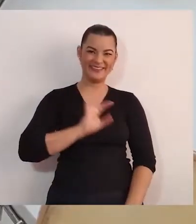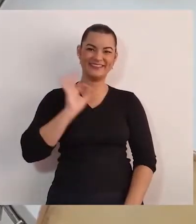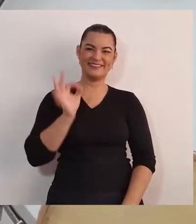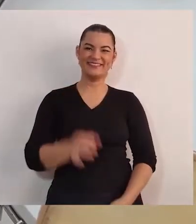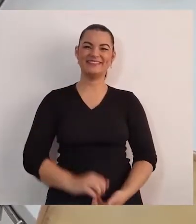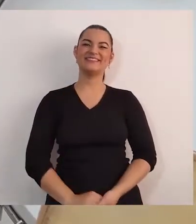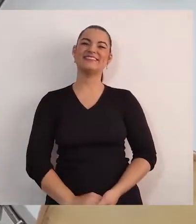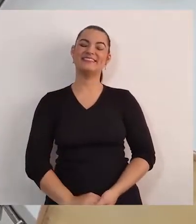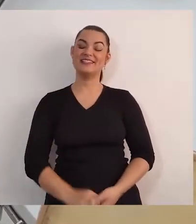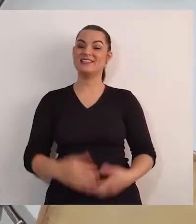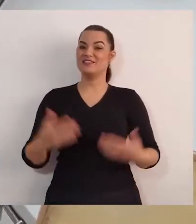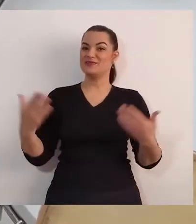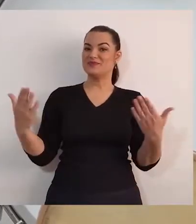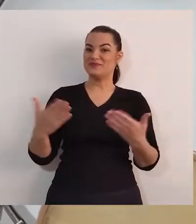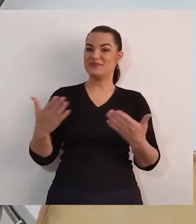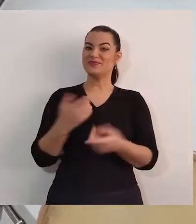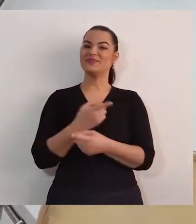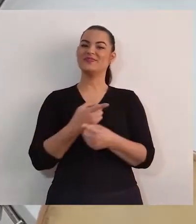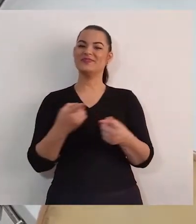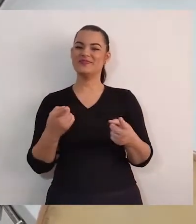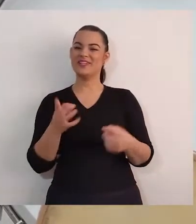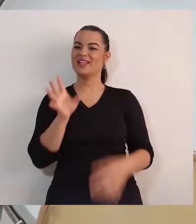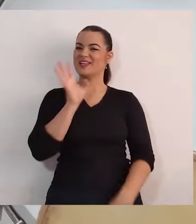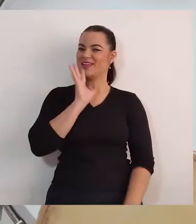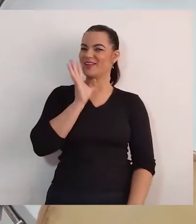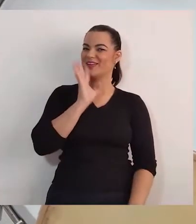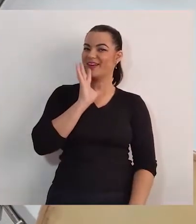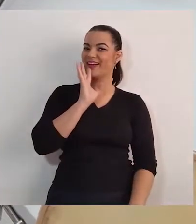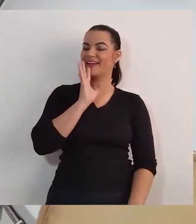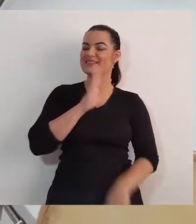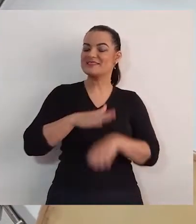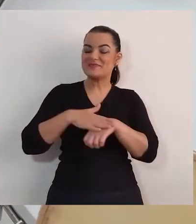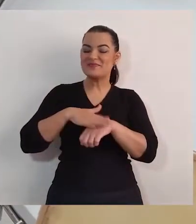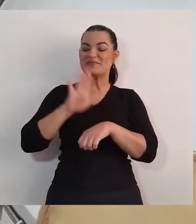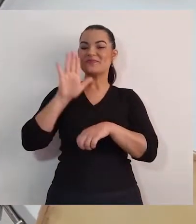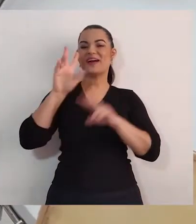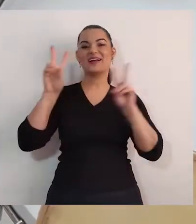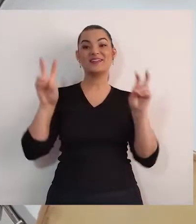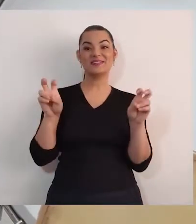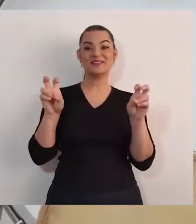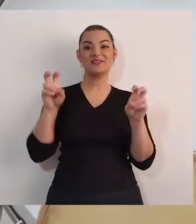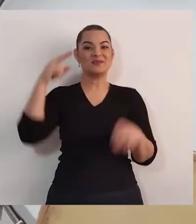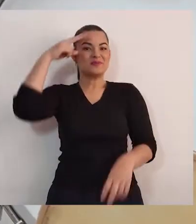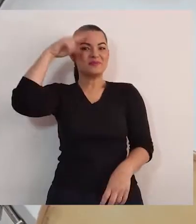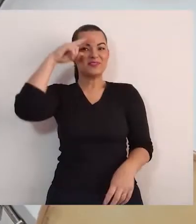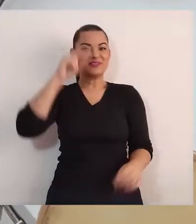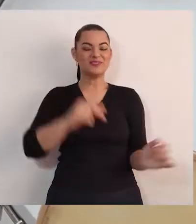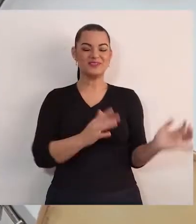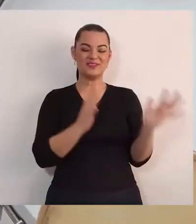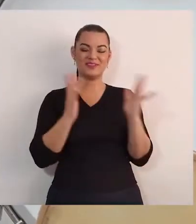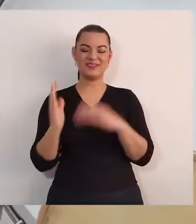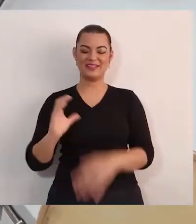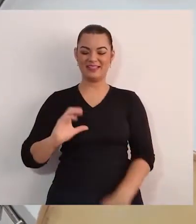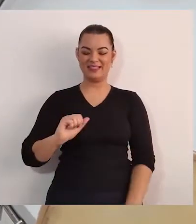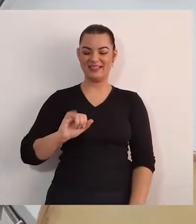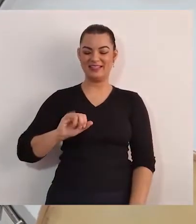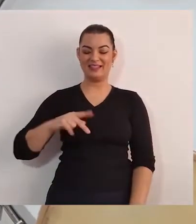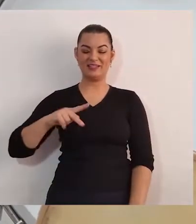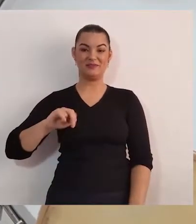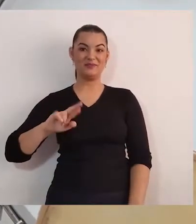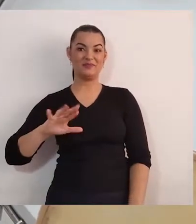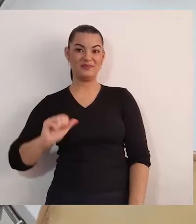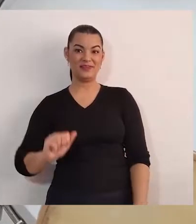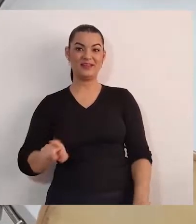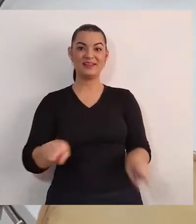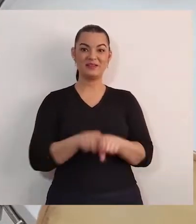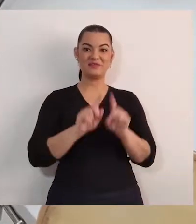Não é? Agora que você conhece um pouco da história dos caipiras, conhece a viola caipira